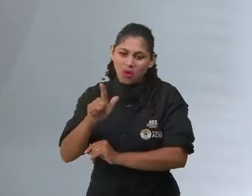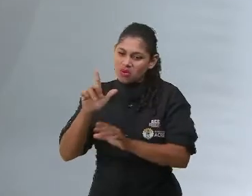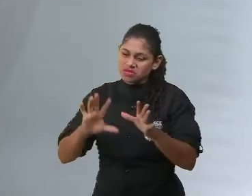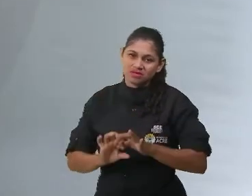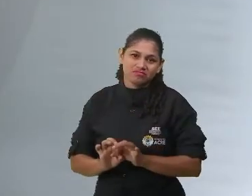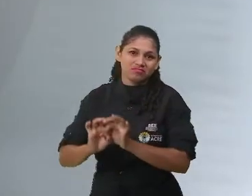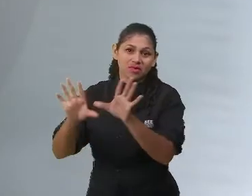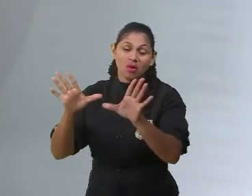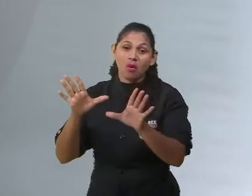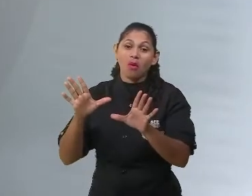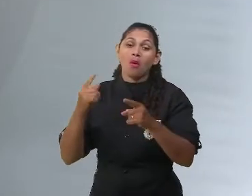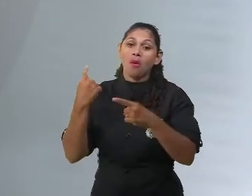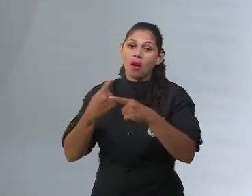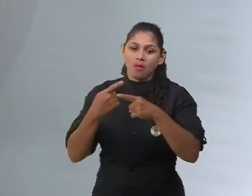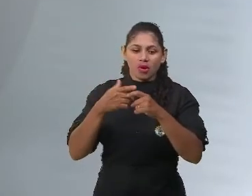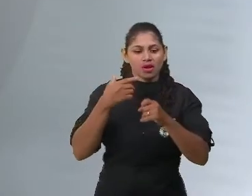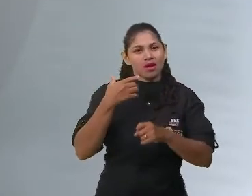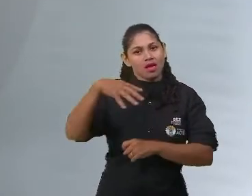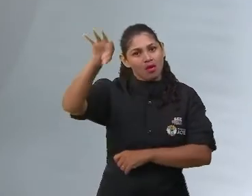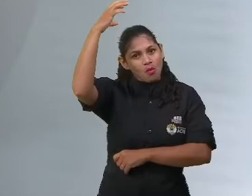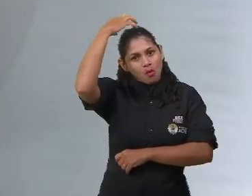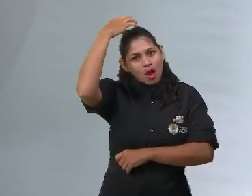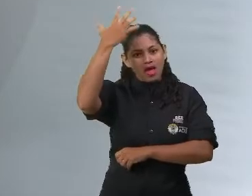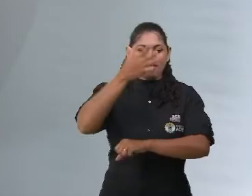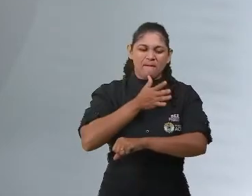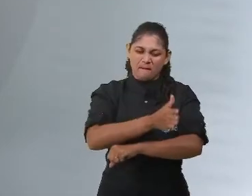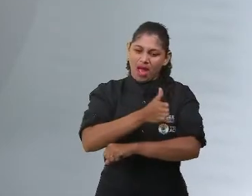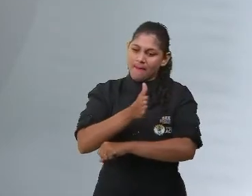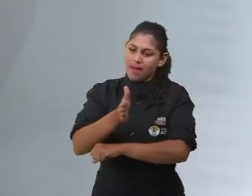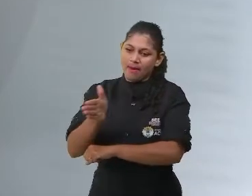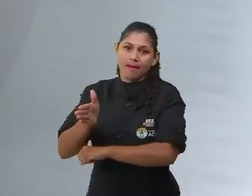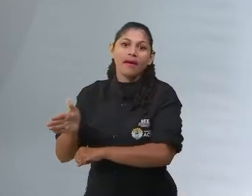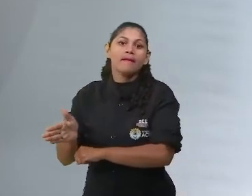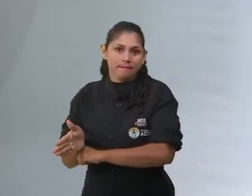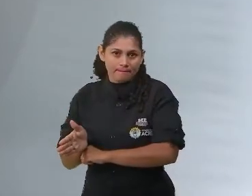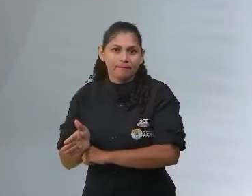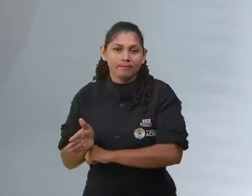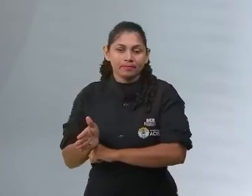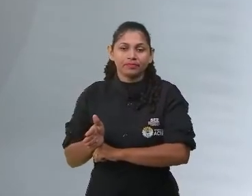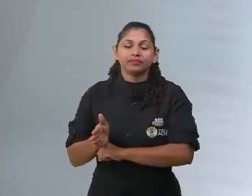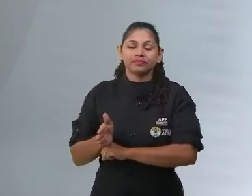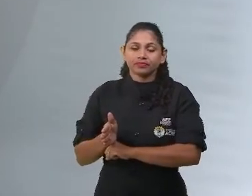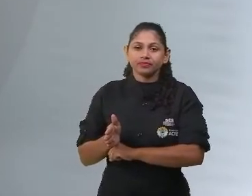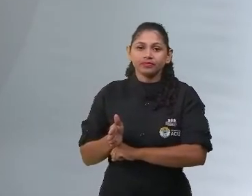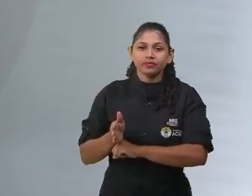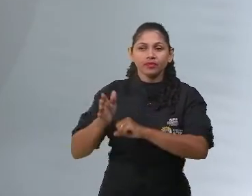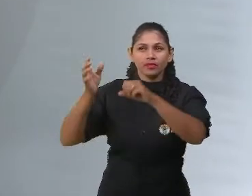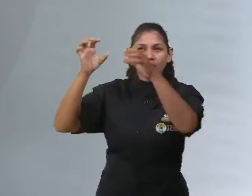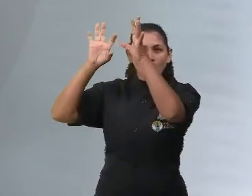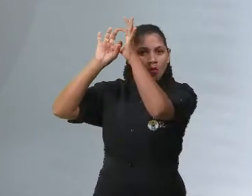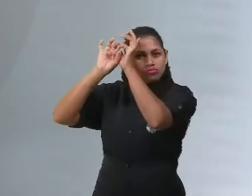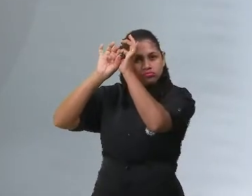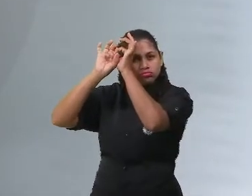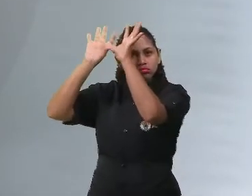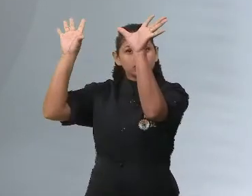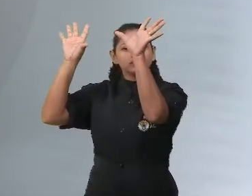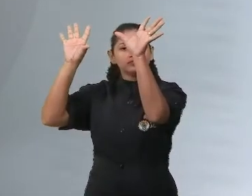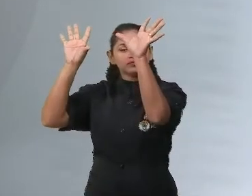rei interferia em tudo que diz respeito a esses princípios econômicos. Então, o liberalismo vem com uma